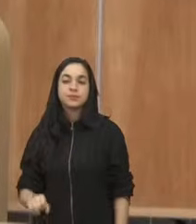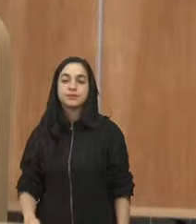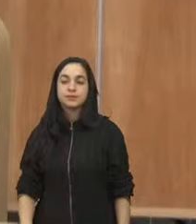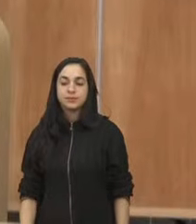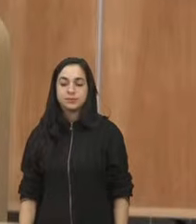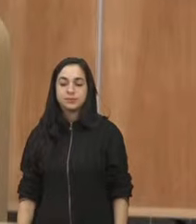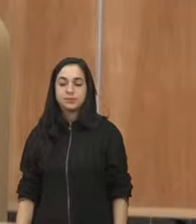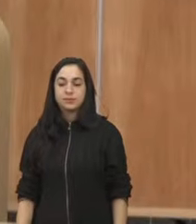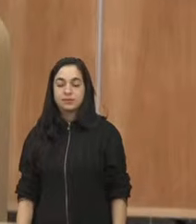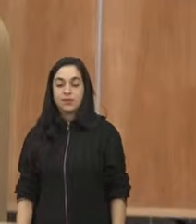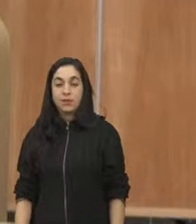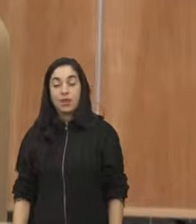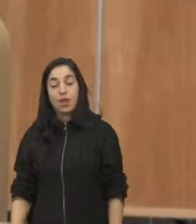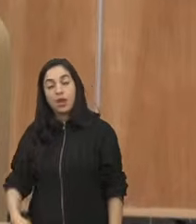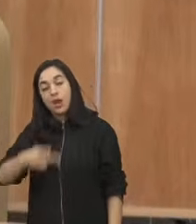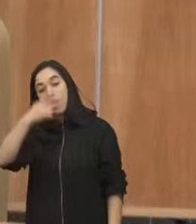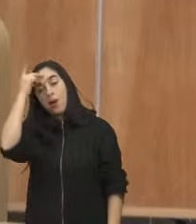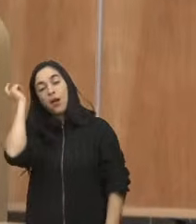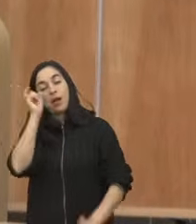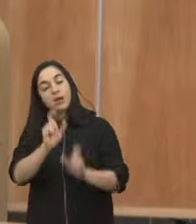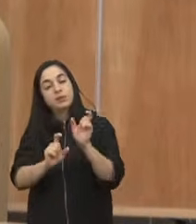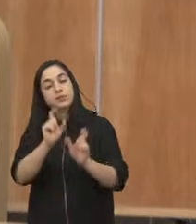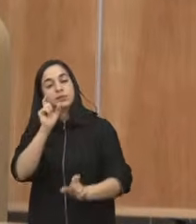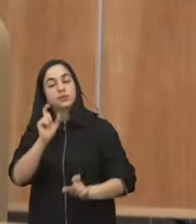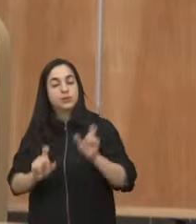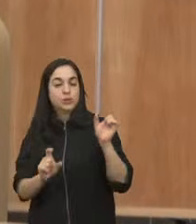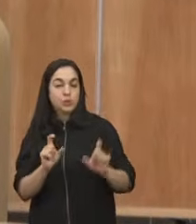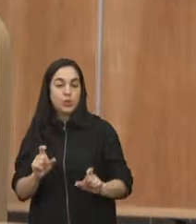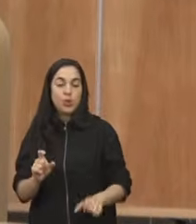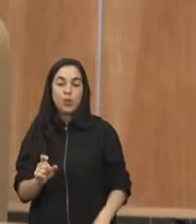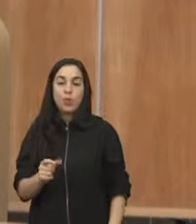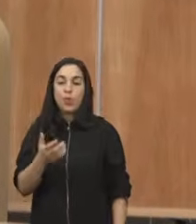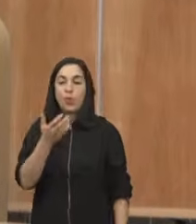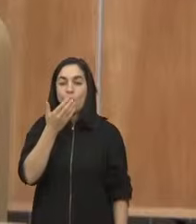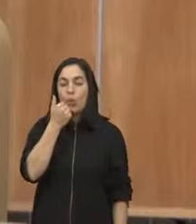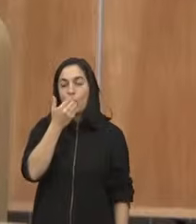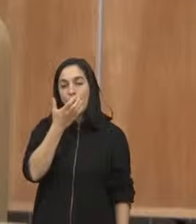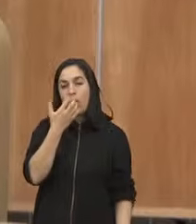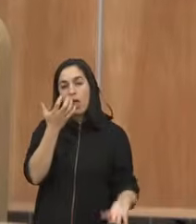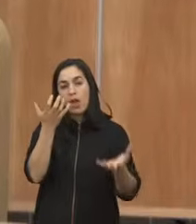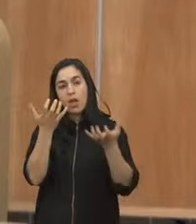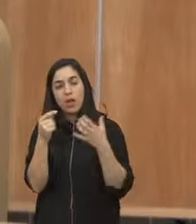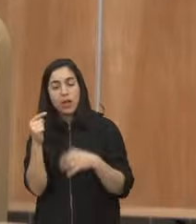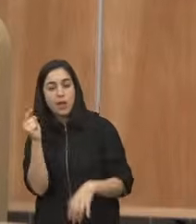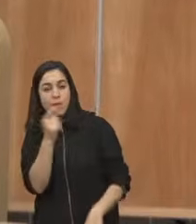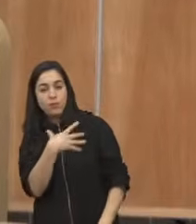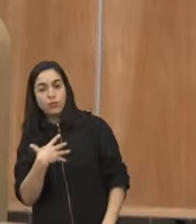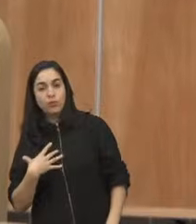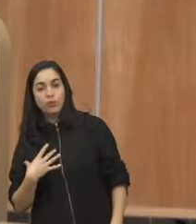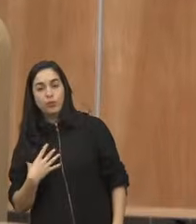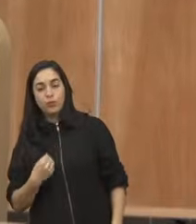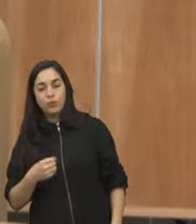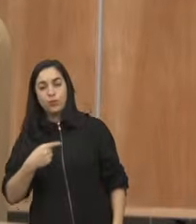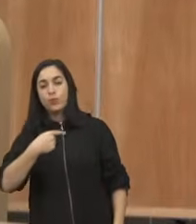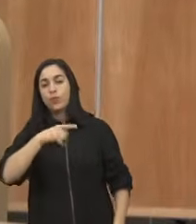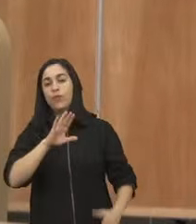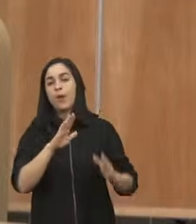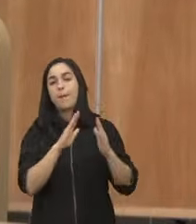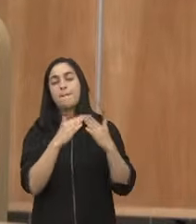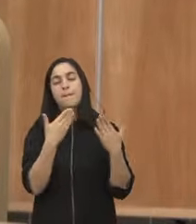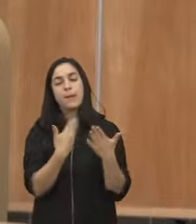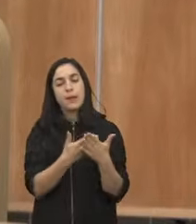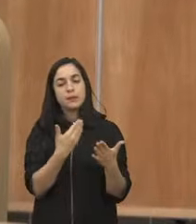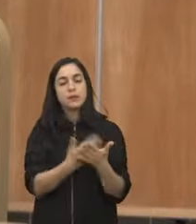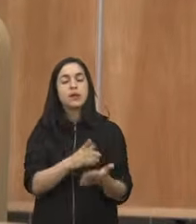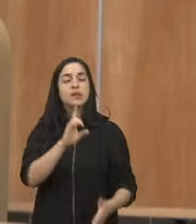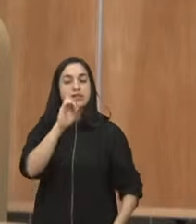necessidades. As pessoas querem alimentos para os seus filhos que vão para a escola, é um direito. Querem